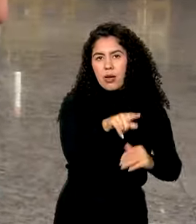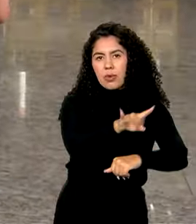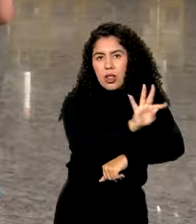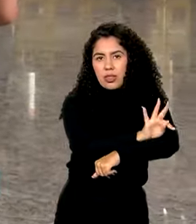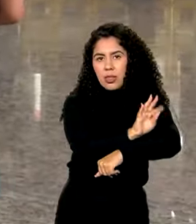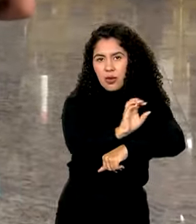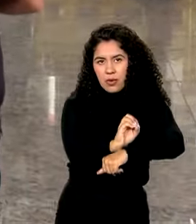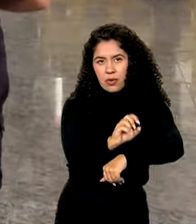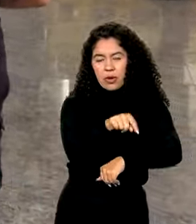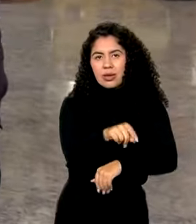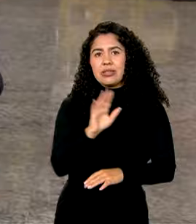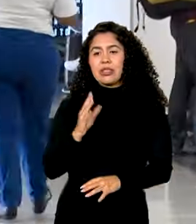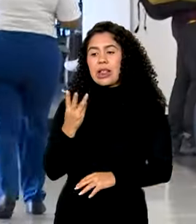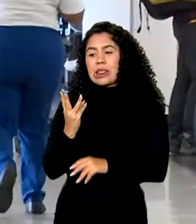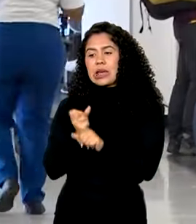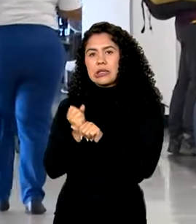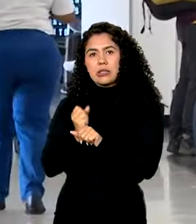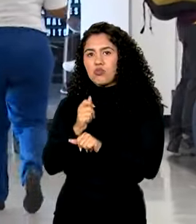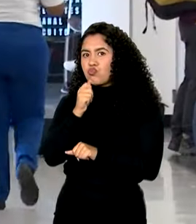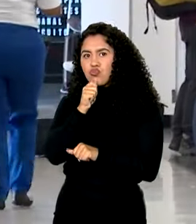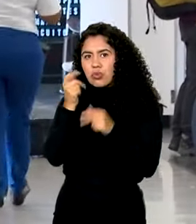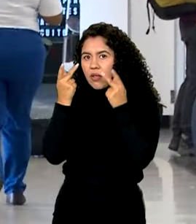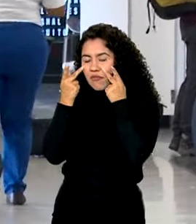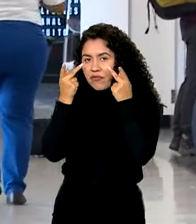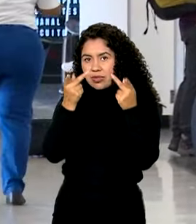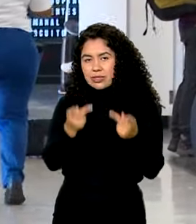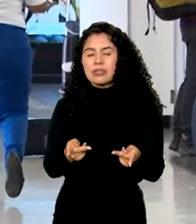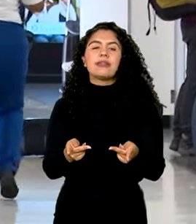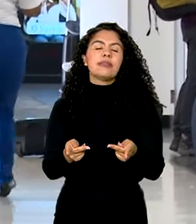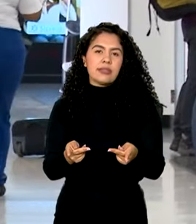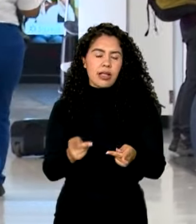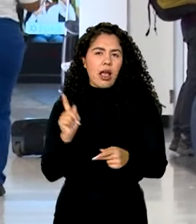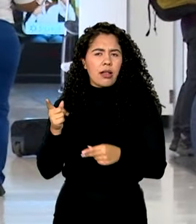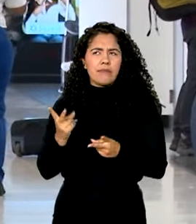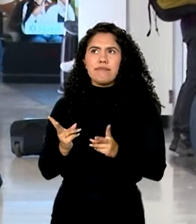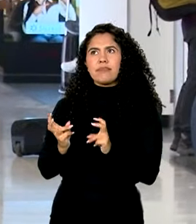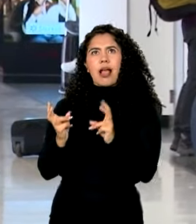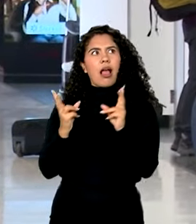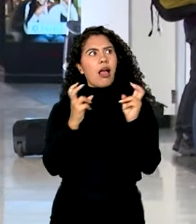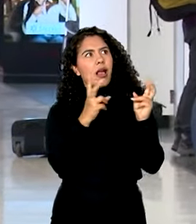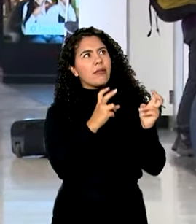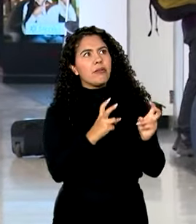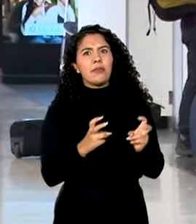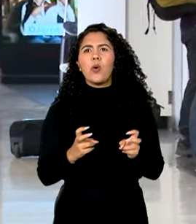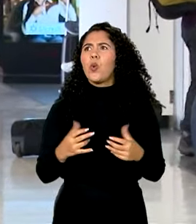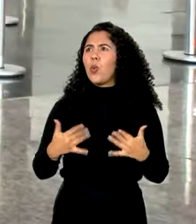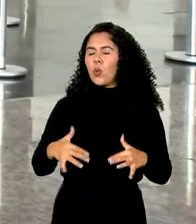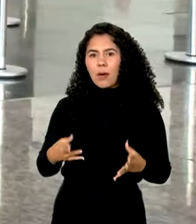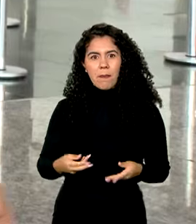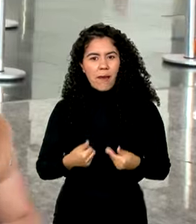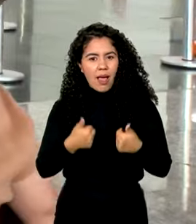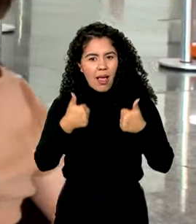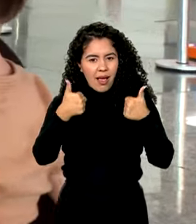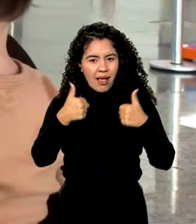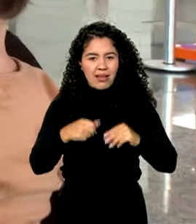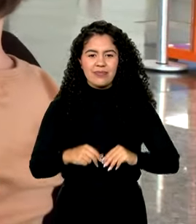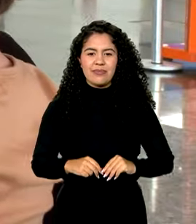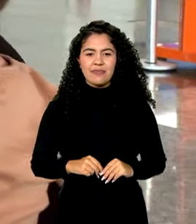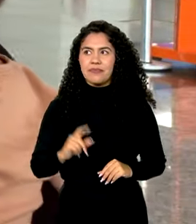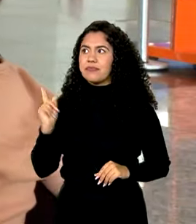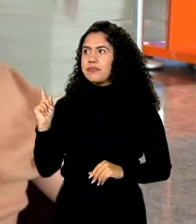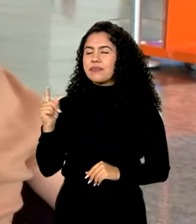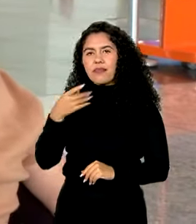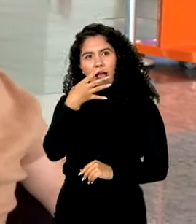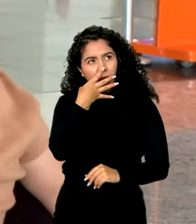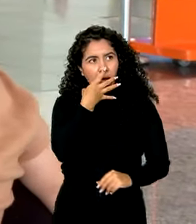3 anos, sem visitar a capital de Mato Grosso, ela conta que percebeu uma melhora no aeroporto. Nós